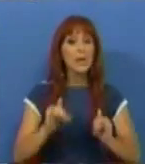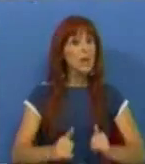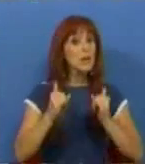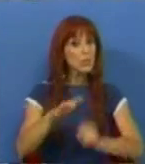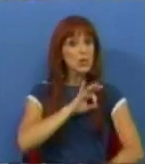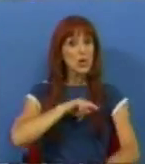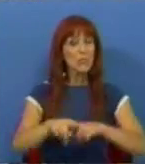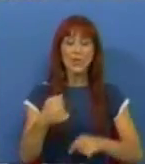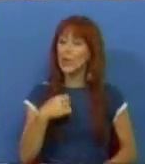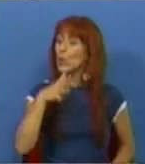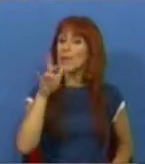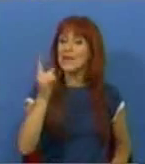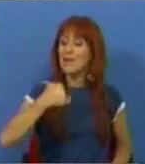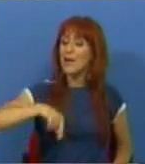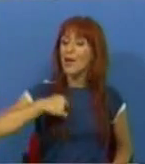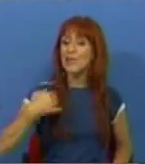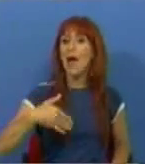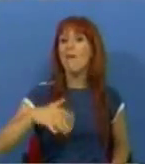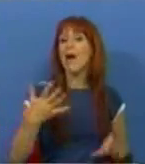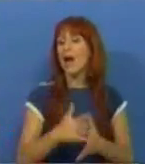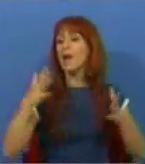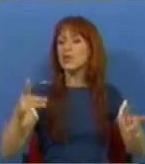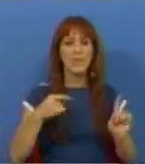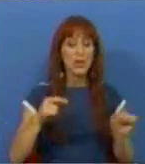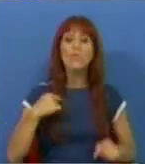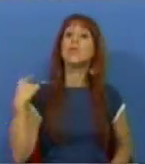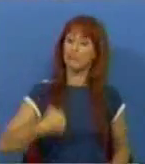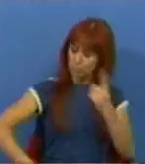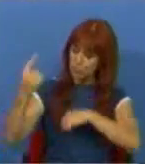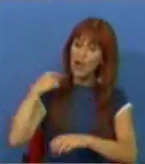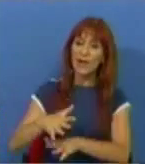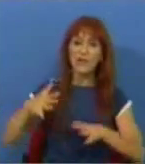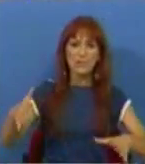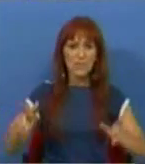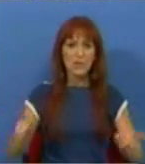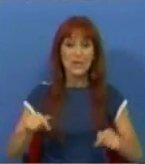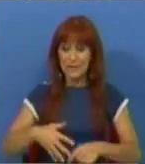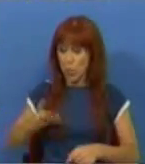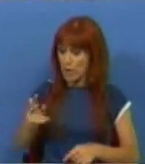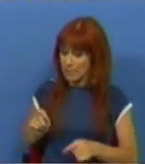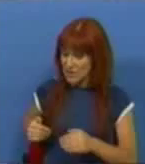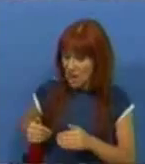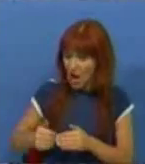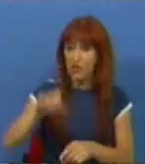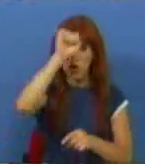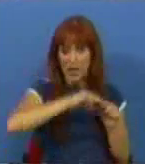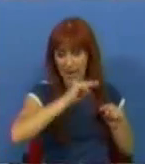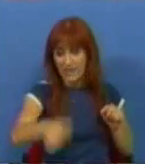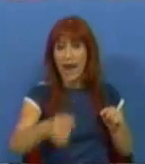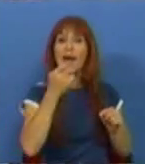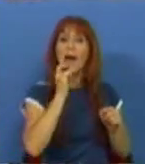Sr. Deputado, eu não disse que nós teremos crescimento, eu disse que nós tivemos crescimento. Nestes 4 meses, de janeiro a